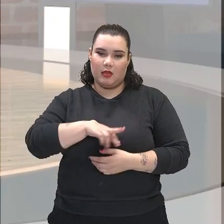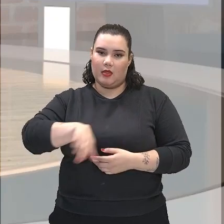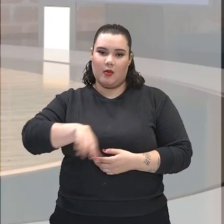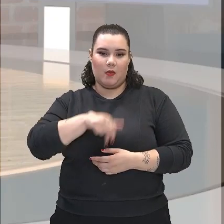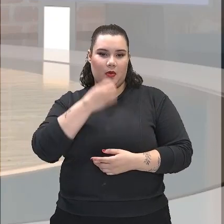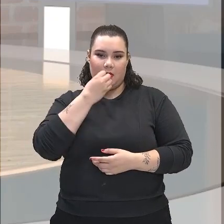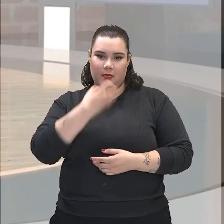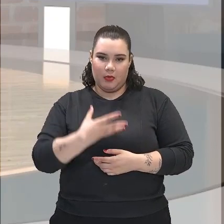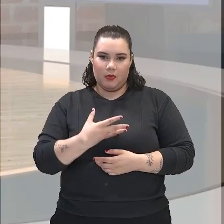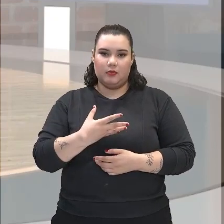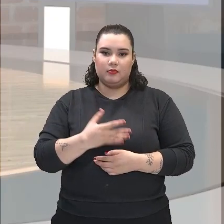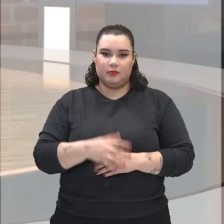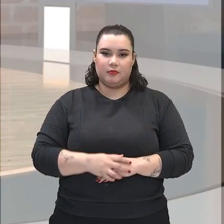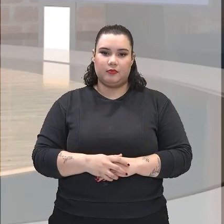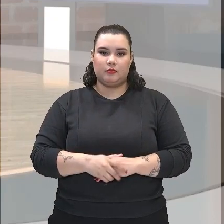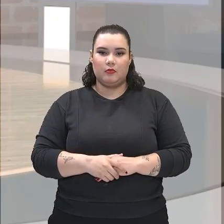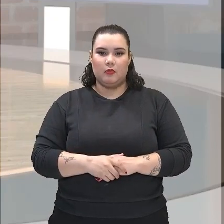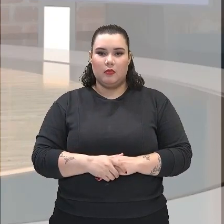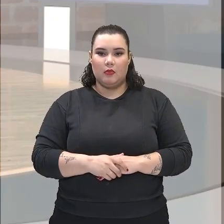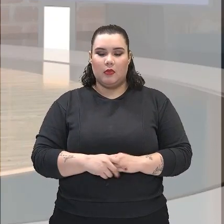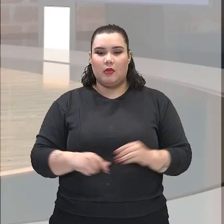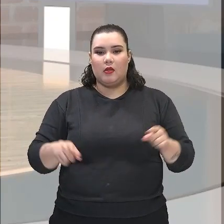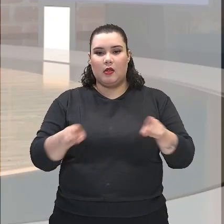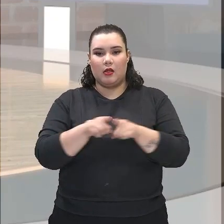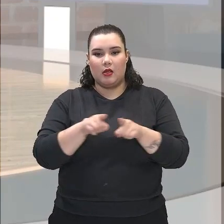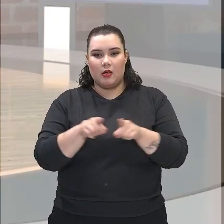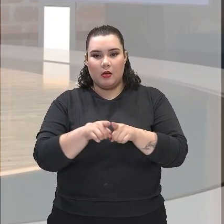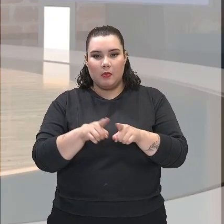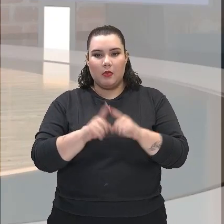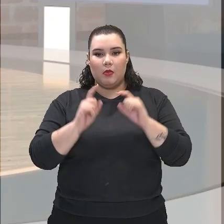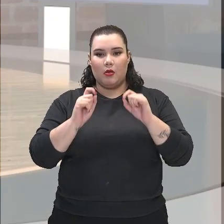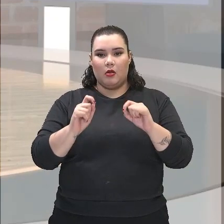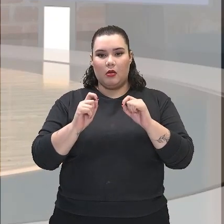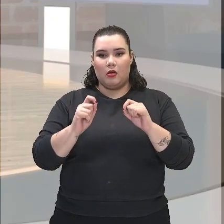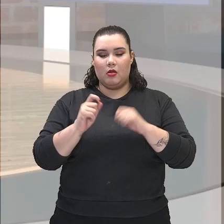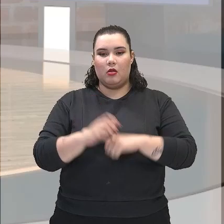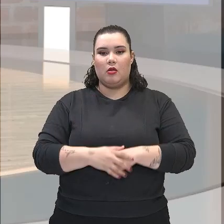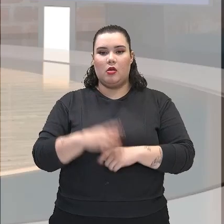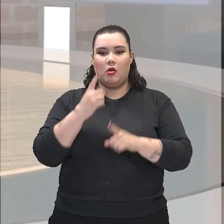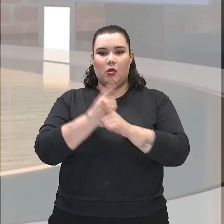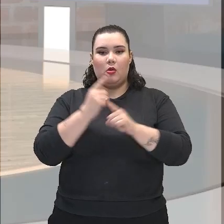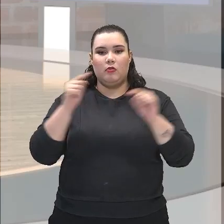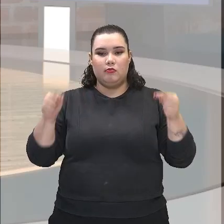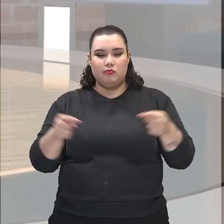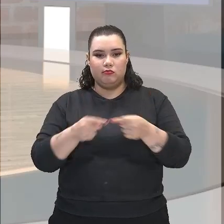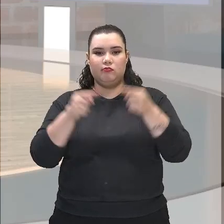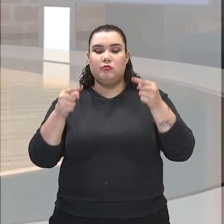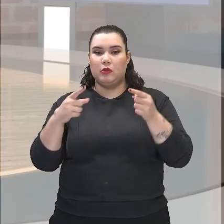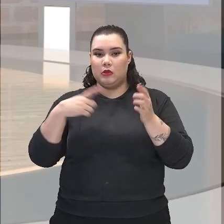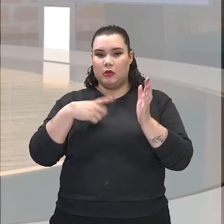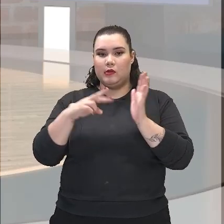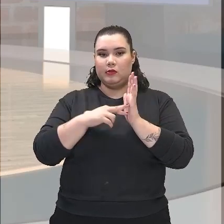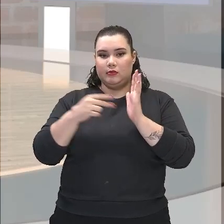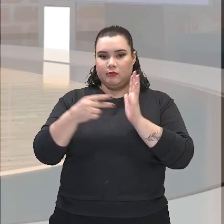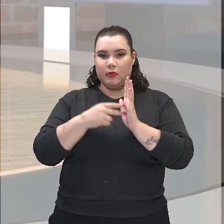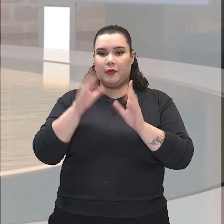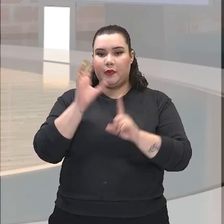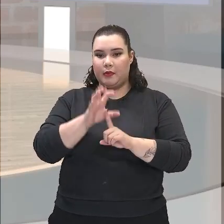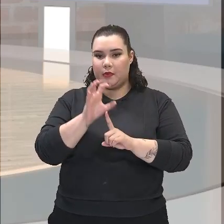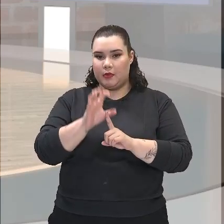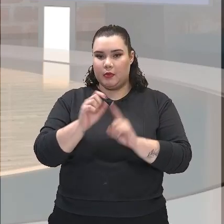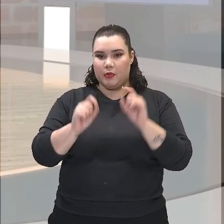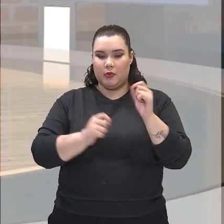legal. Inclusive, a entidade foi encontrada uma ligação significativa, certo?